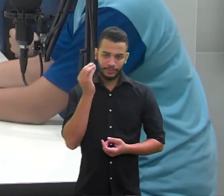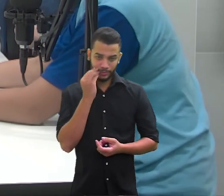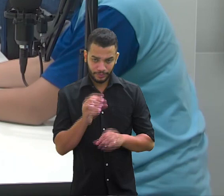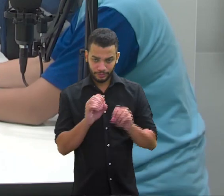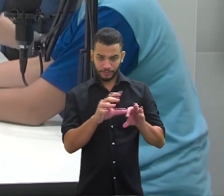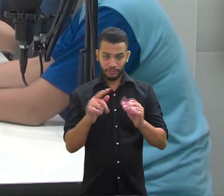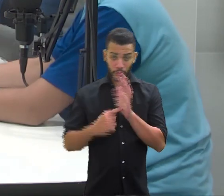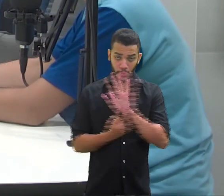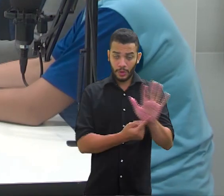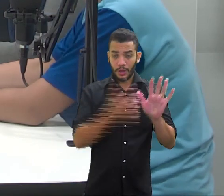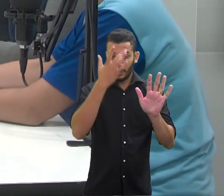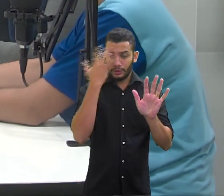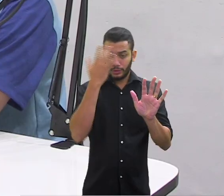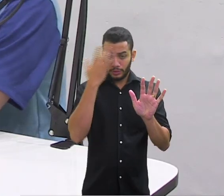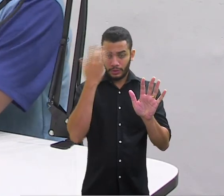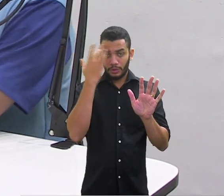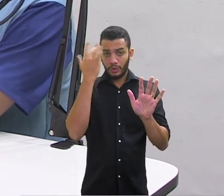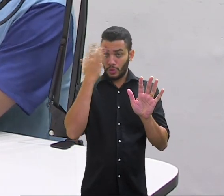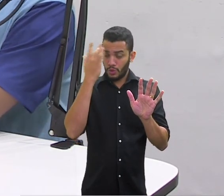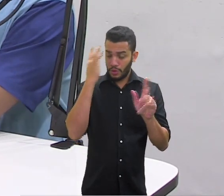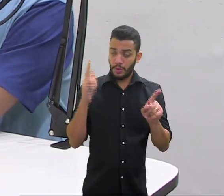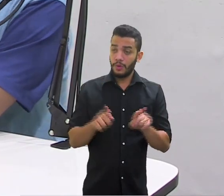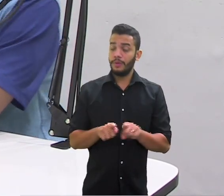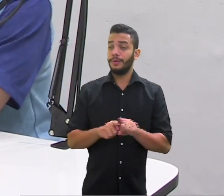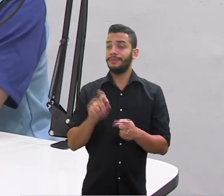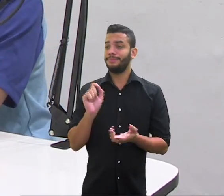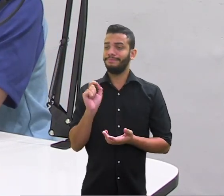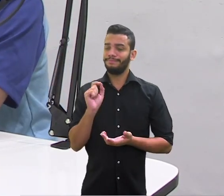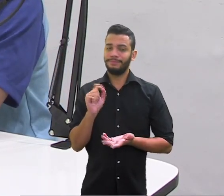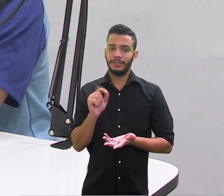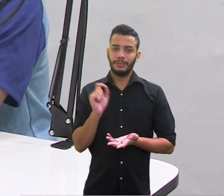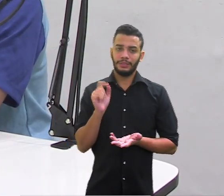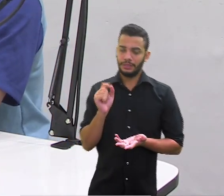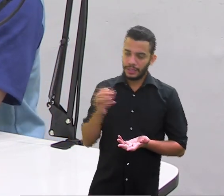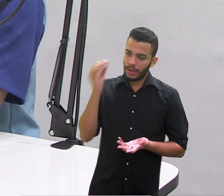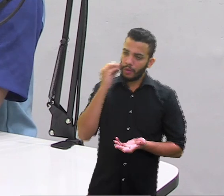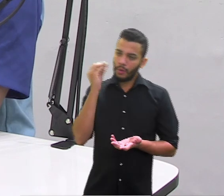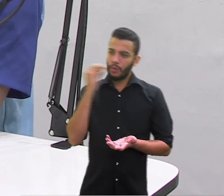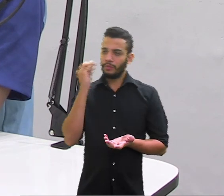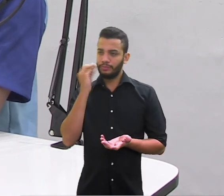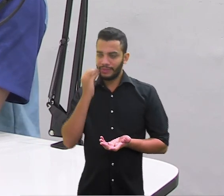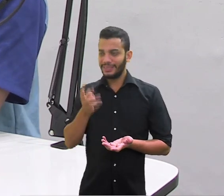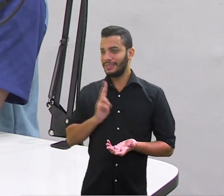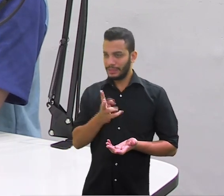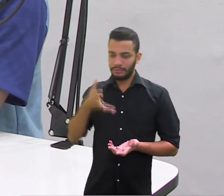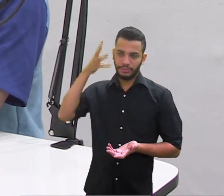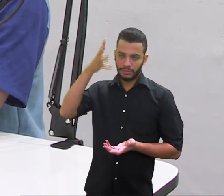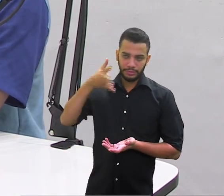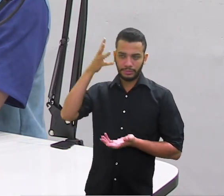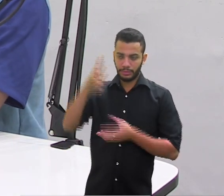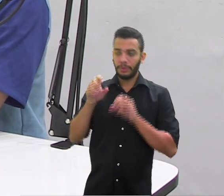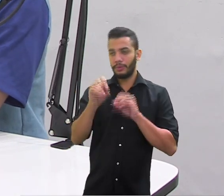YouTube. E a gente tem que abordar isso mesmo, como foi dito no início. Abordar. Quanto mais a gente falar... Achei interessante que essa